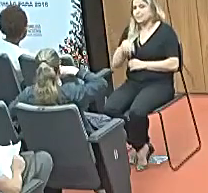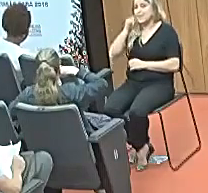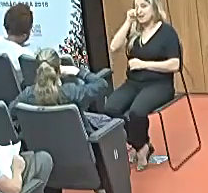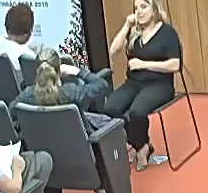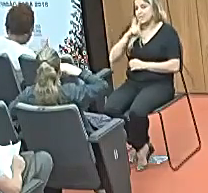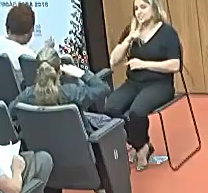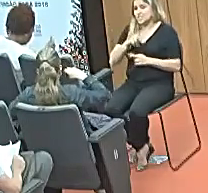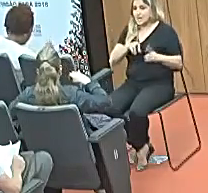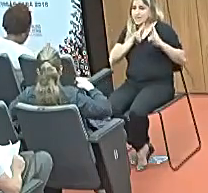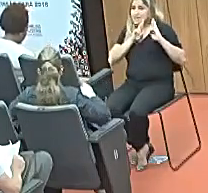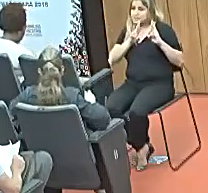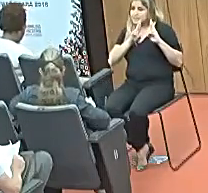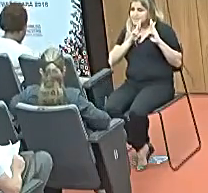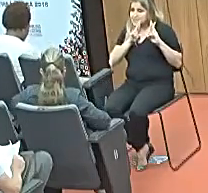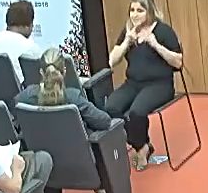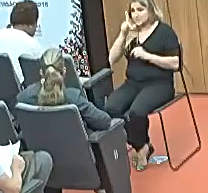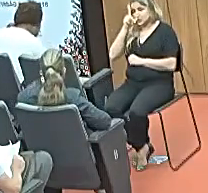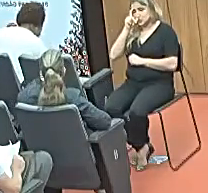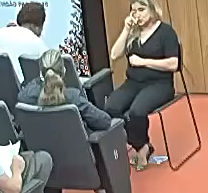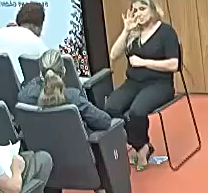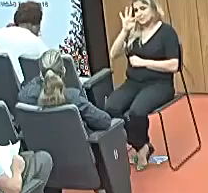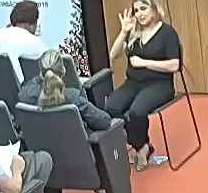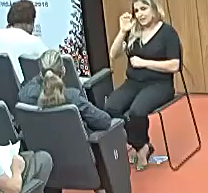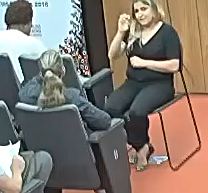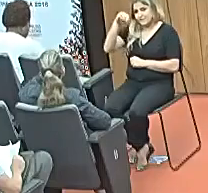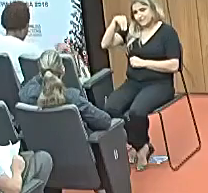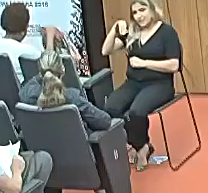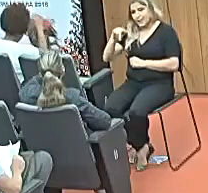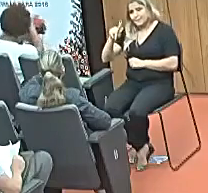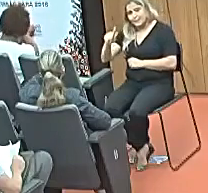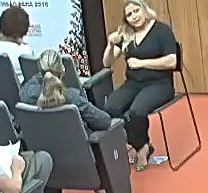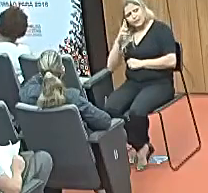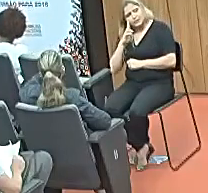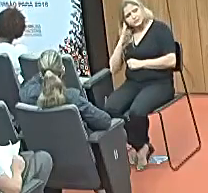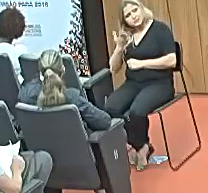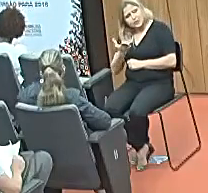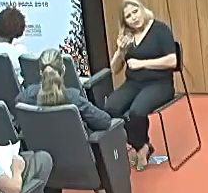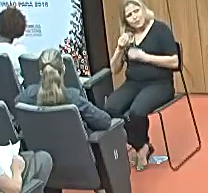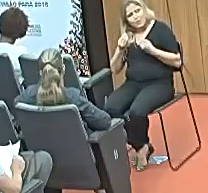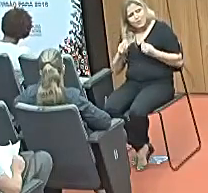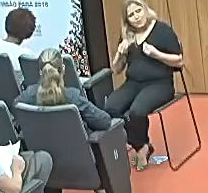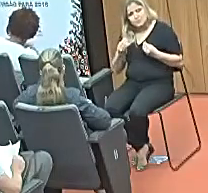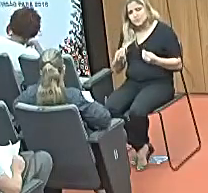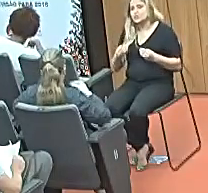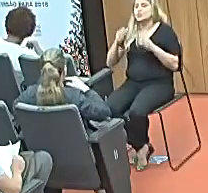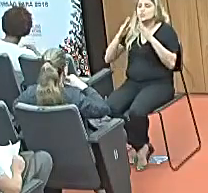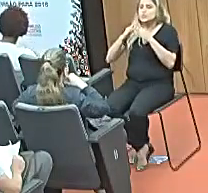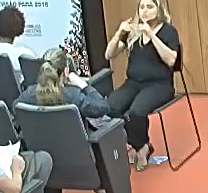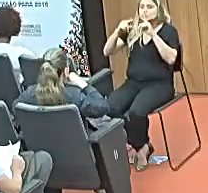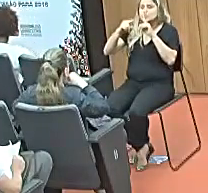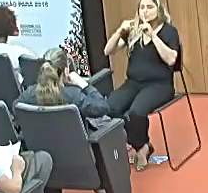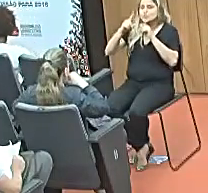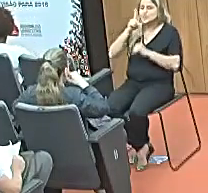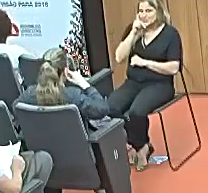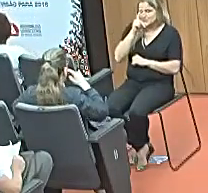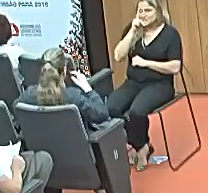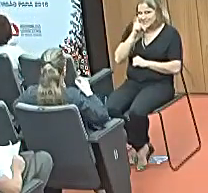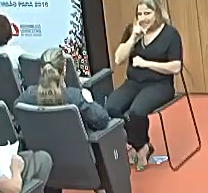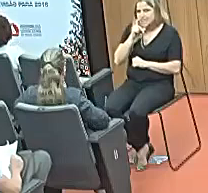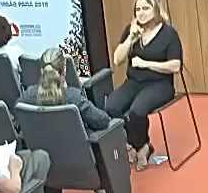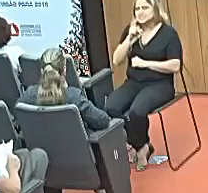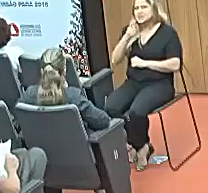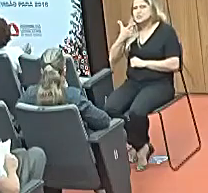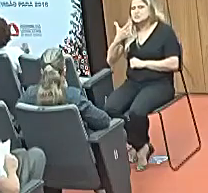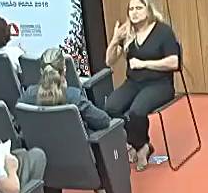fhemig fiquei confesso tocado pela situação que estava vivendo após a fusão hospitais da fhemig que são mais de vinte eu não me engano